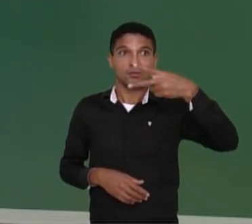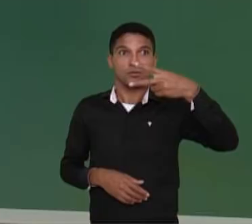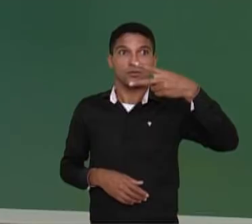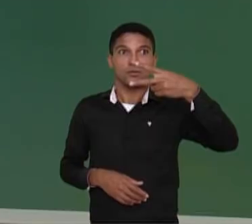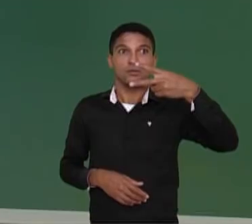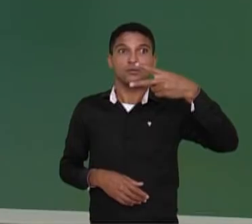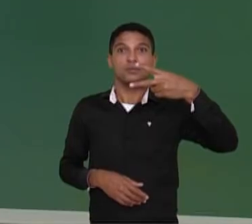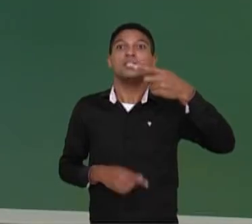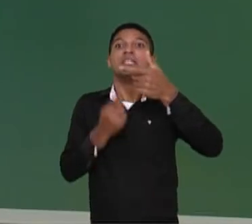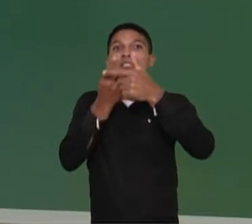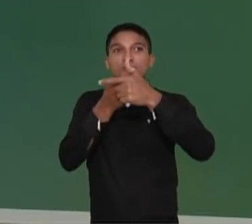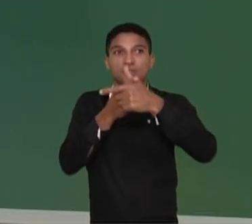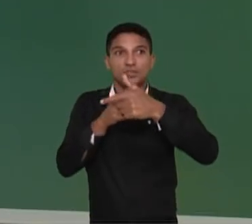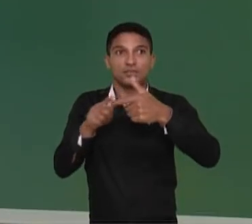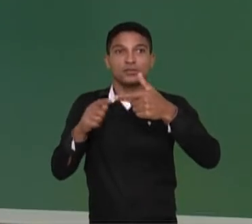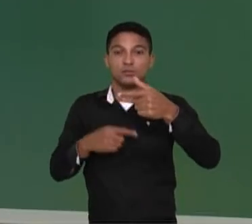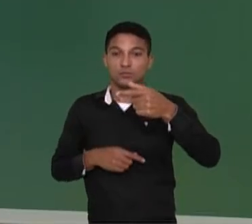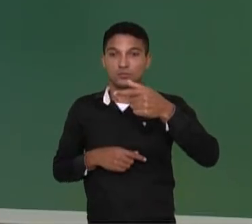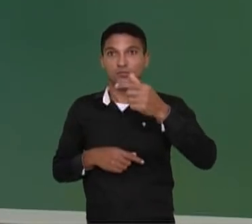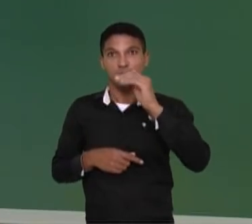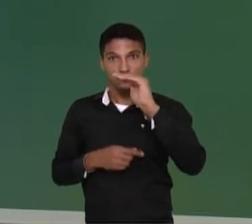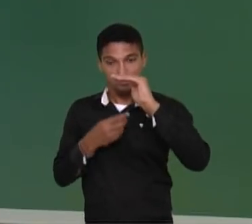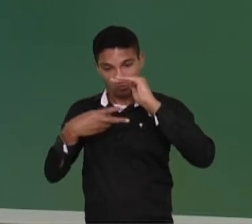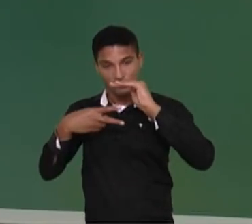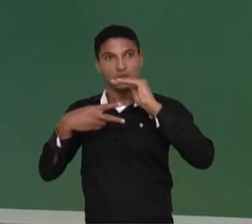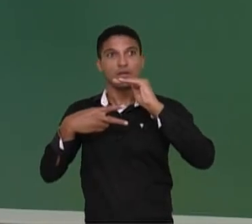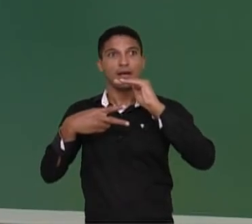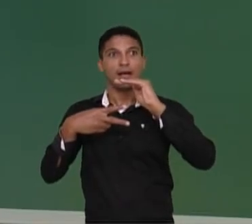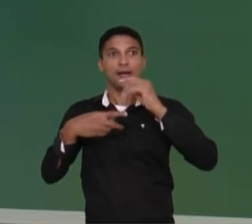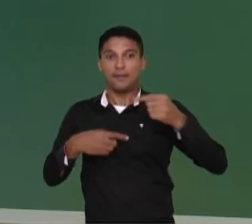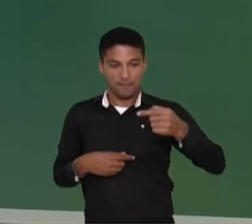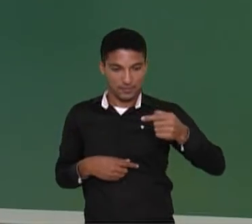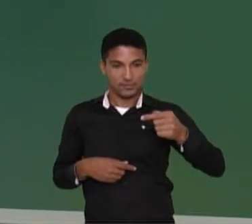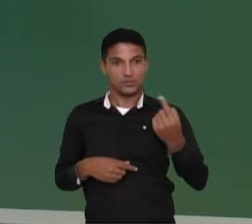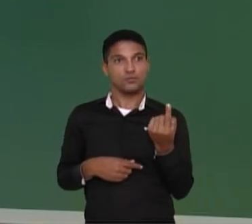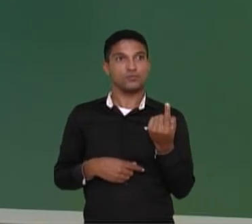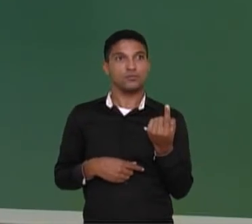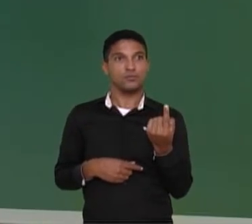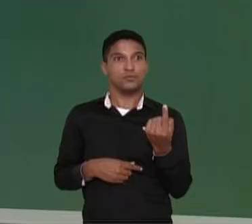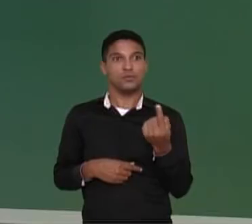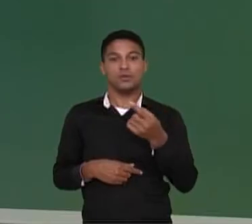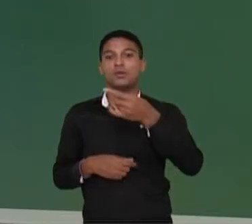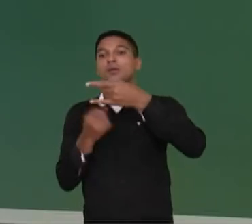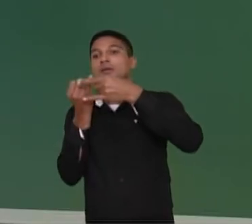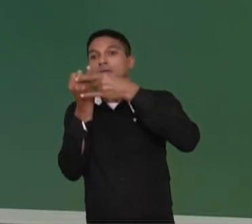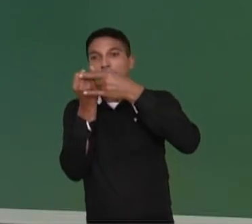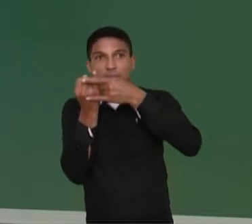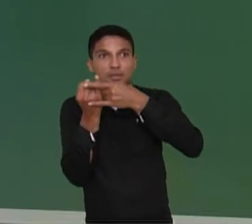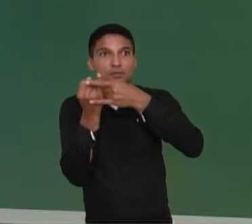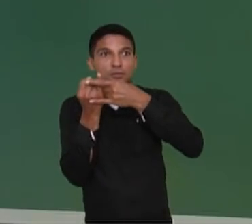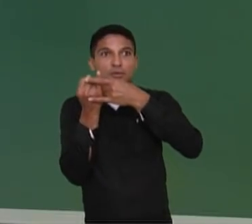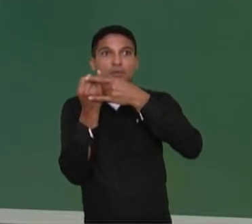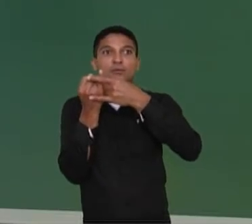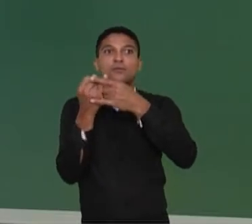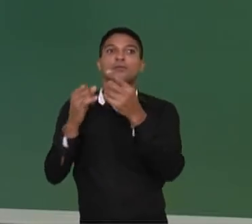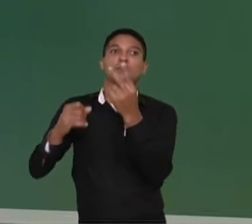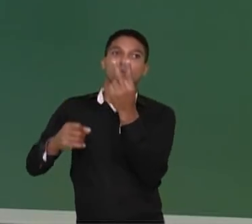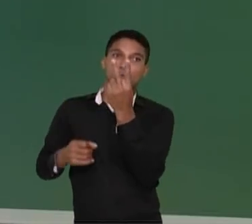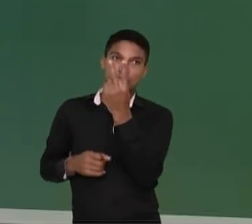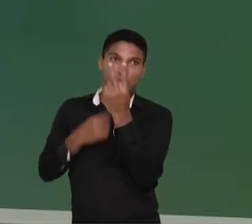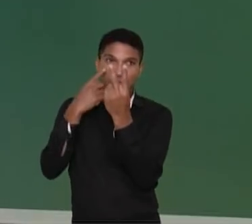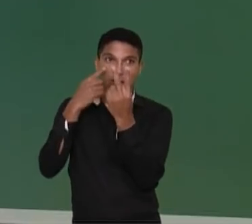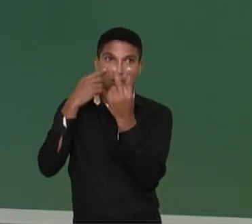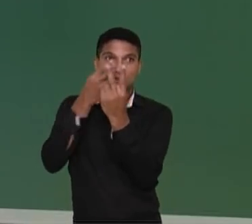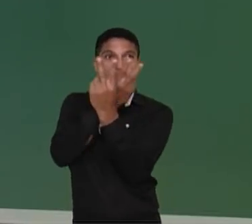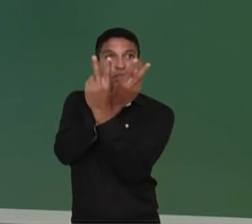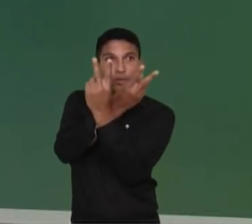1. Mais ou menos. 2 raiz de 2 dividido por 2, só raiz de 2.